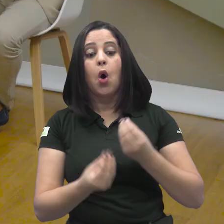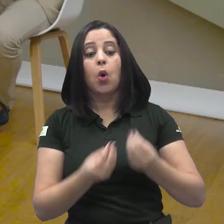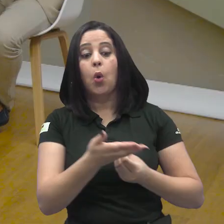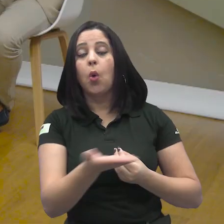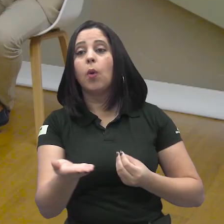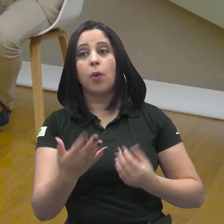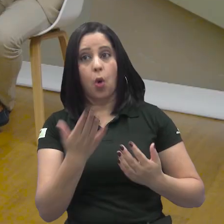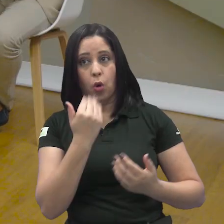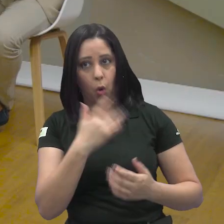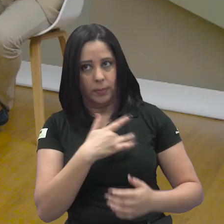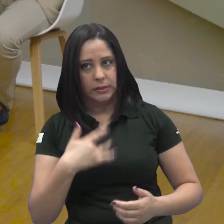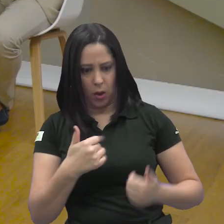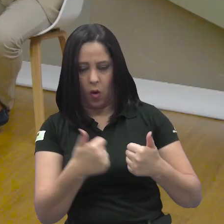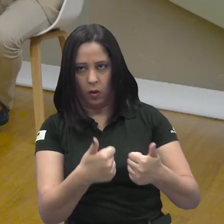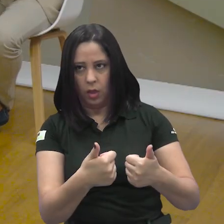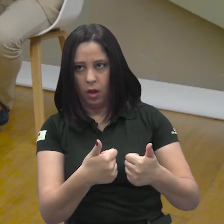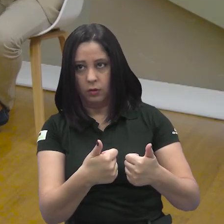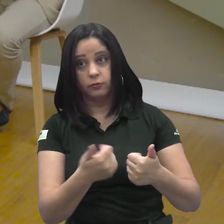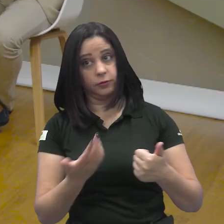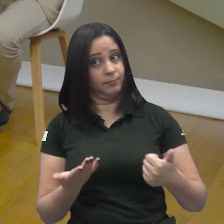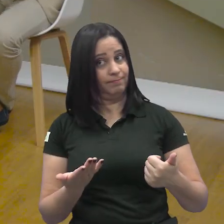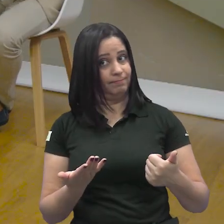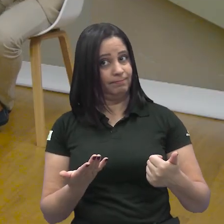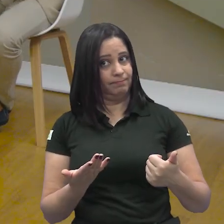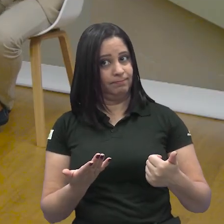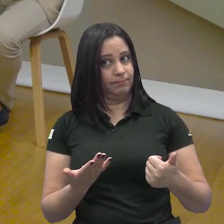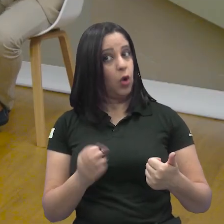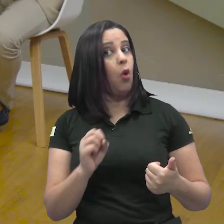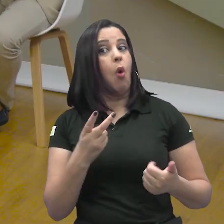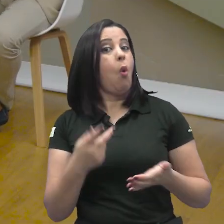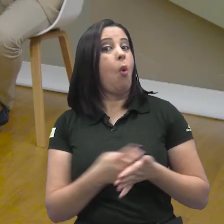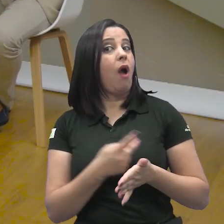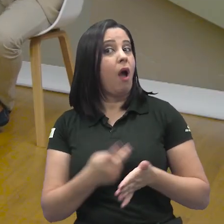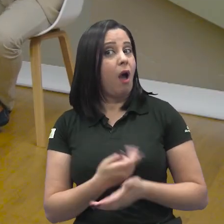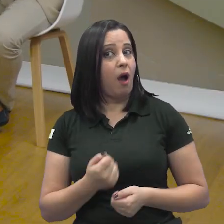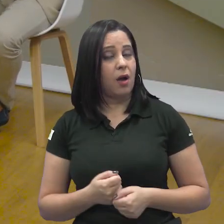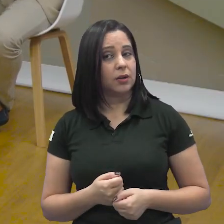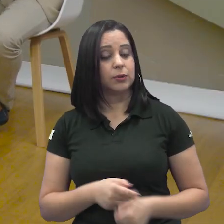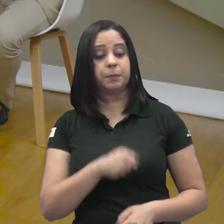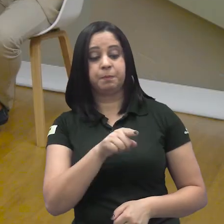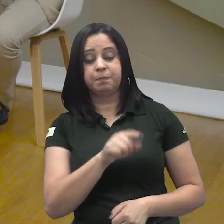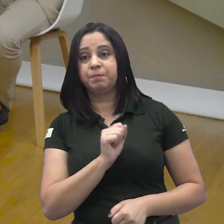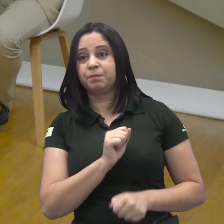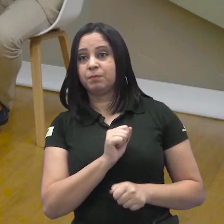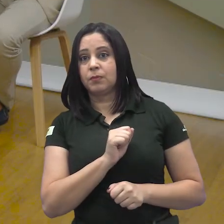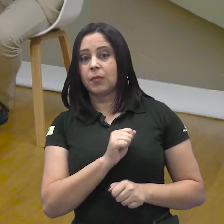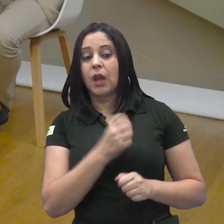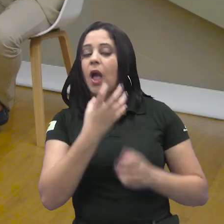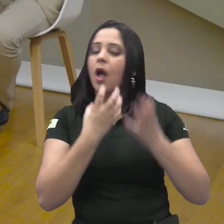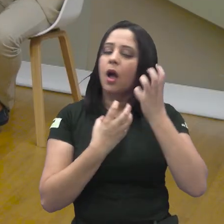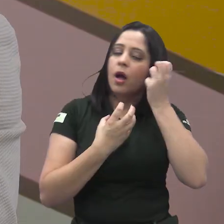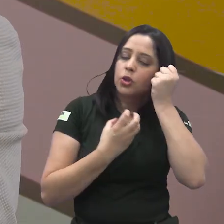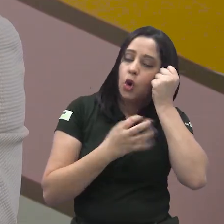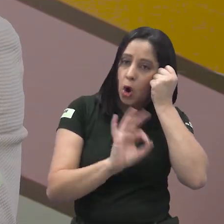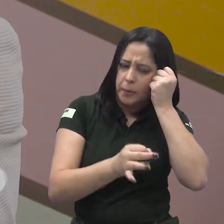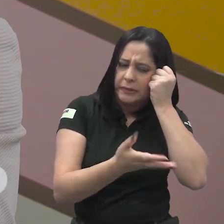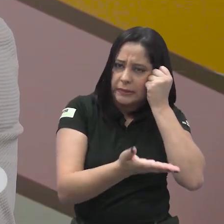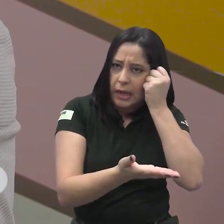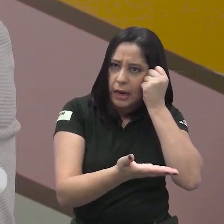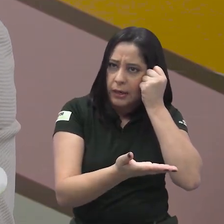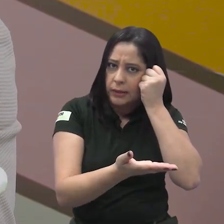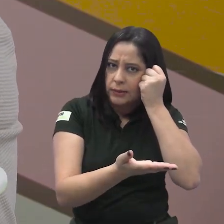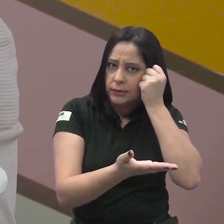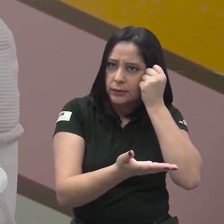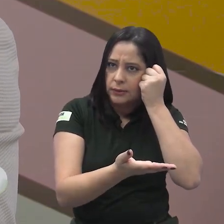que está a alimentação? Está do jeito que a gente comentou aqui ou não? Né? Como é que está o aspecto do sono? Tem se